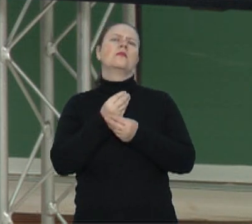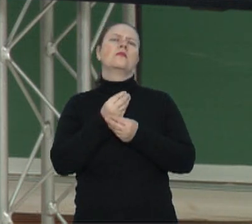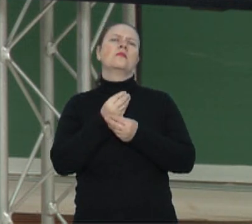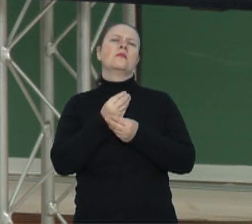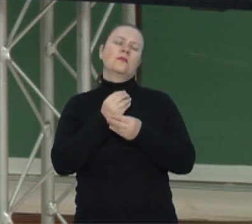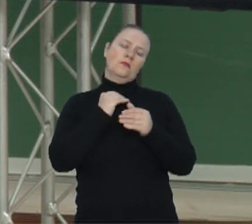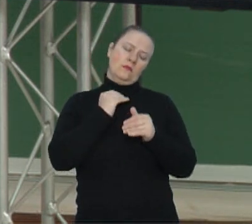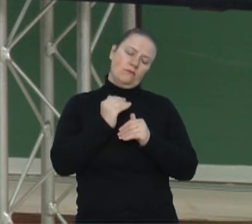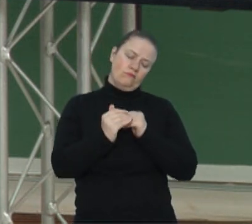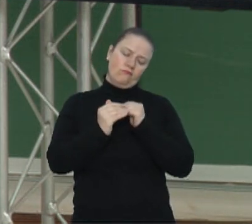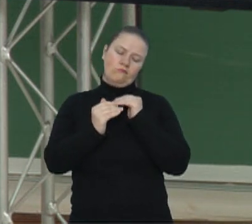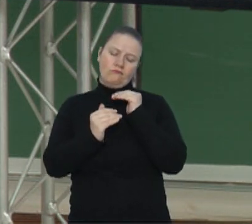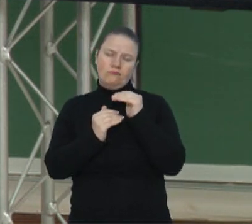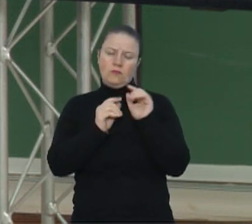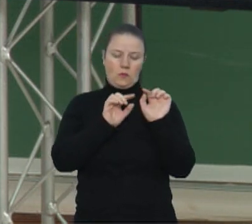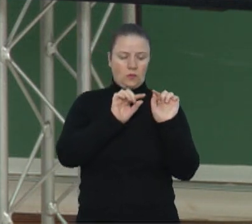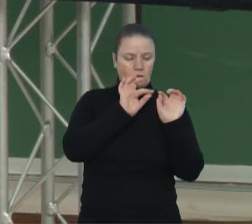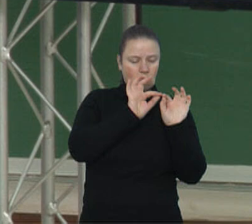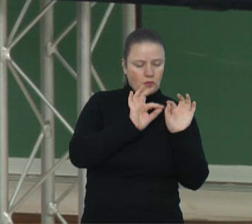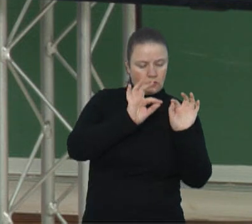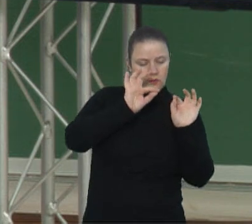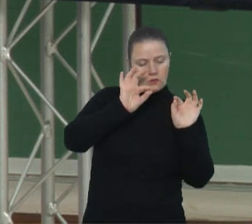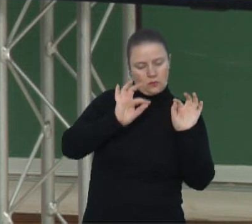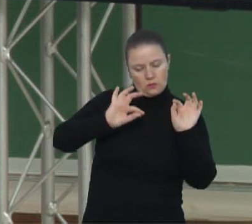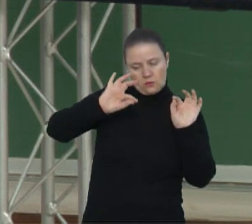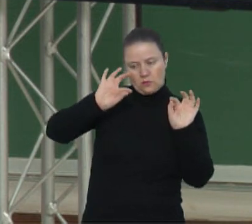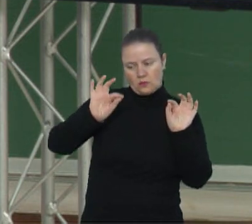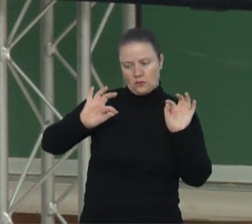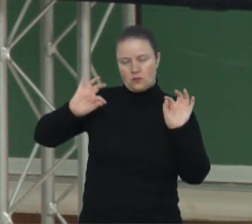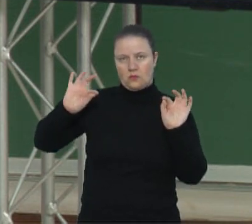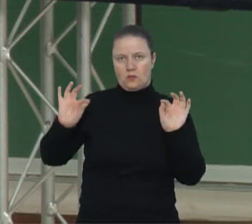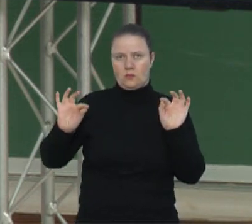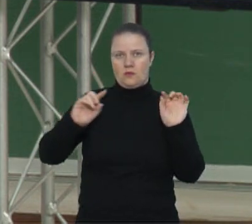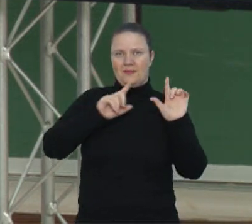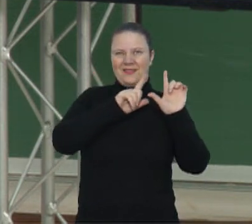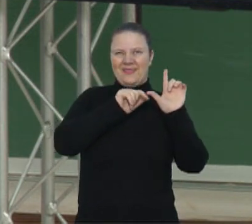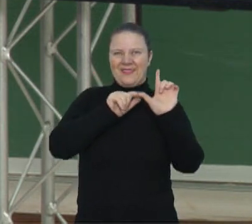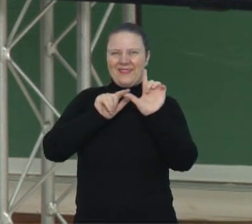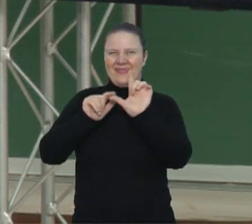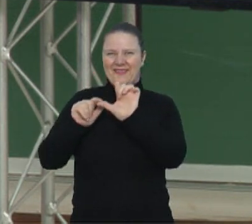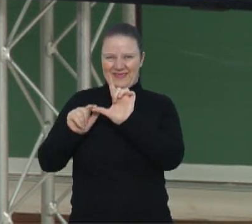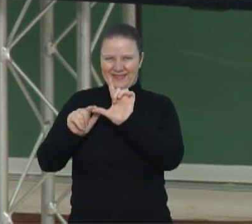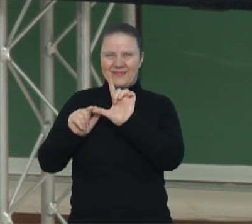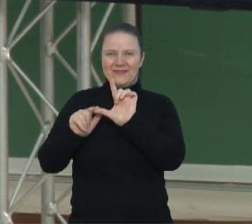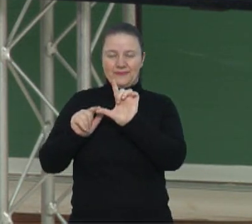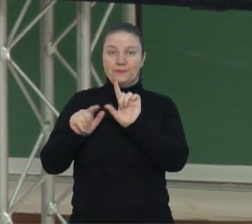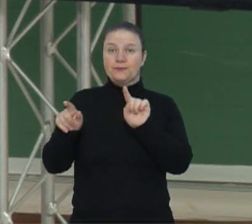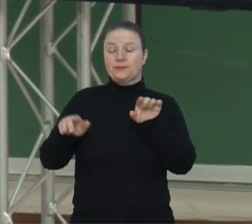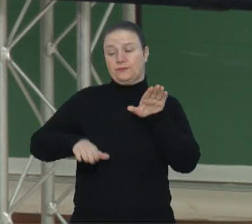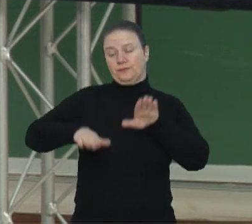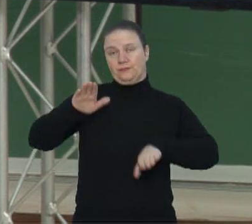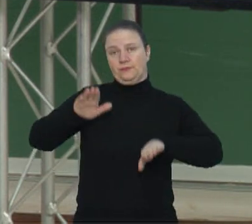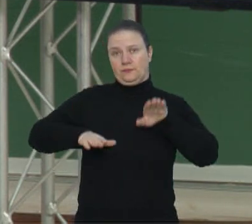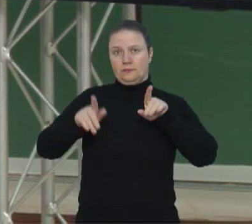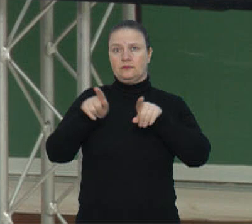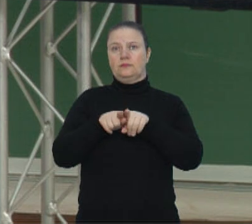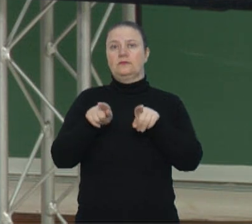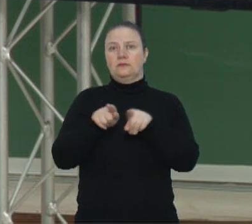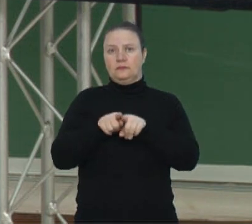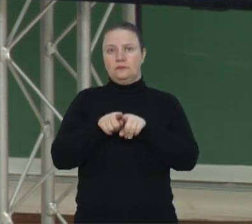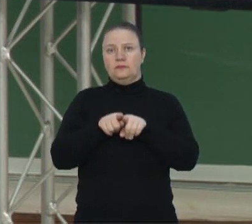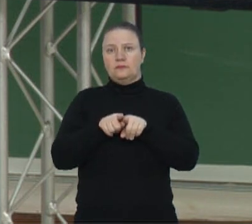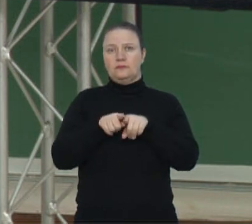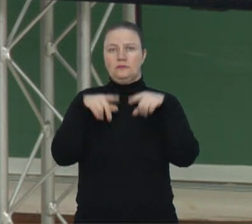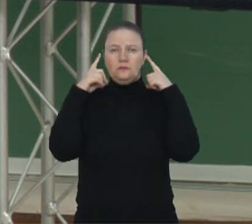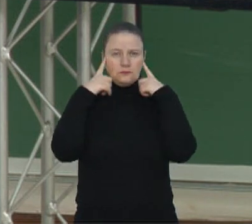numa sucessão de notas musicais, uma após a outra. E o que varia, né, para fazer essa melodia, vão ser as variações entre os